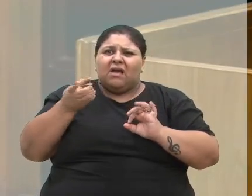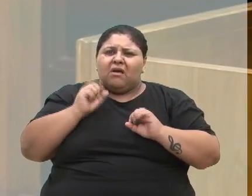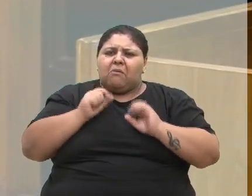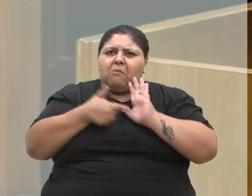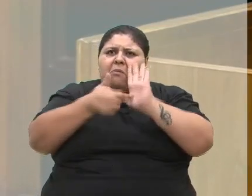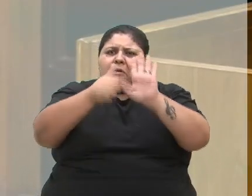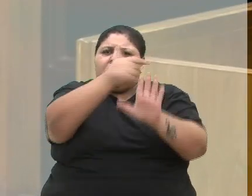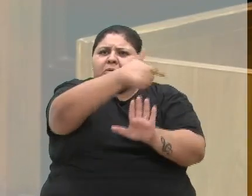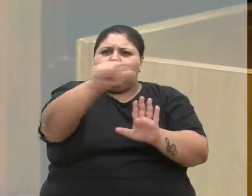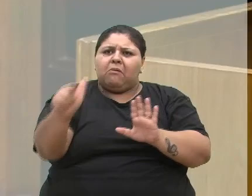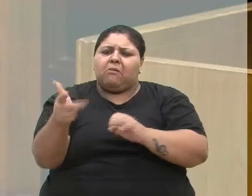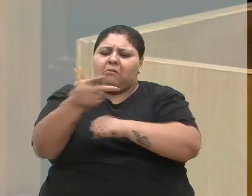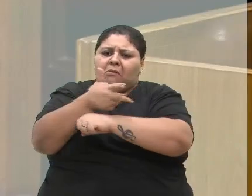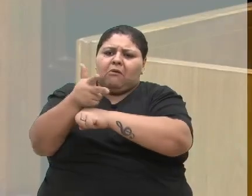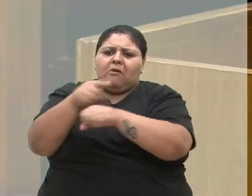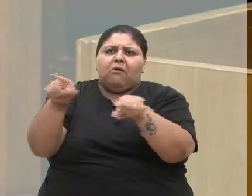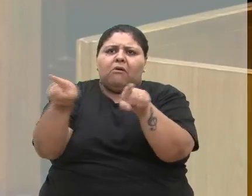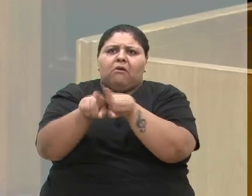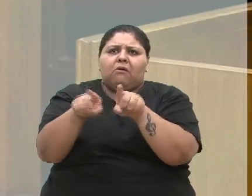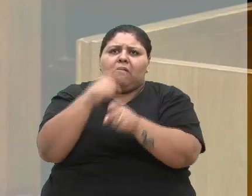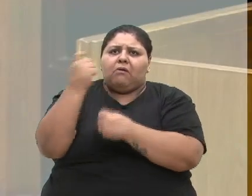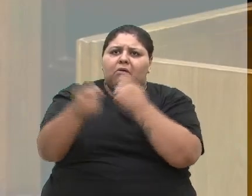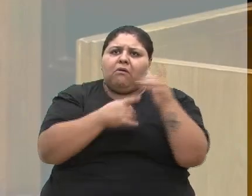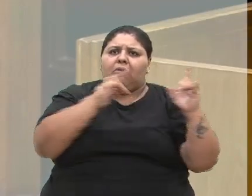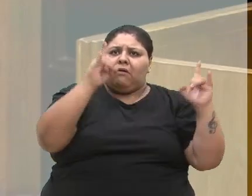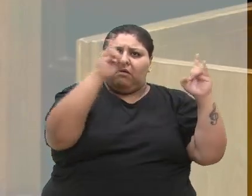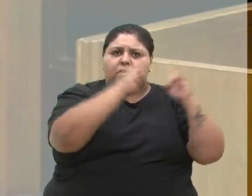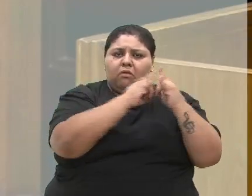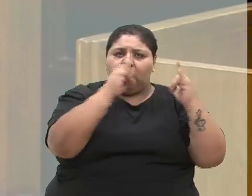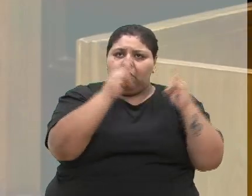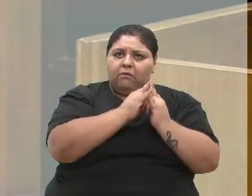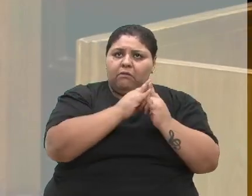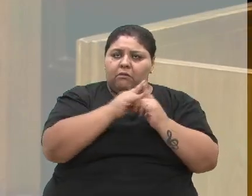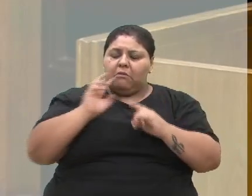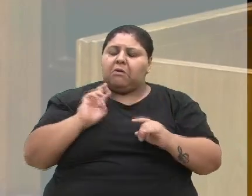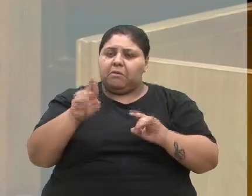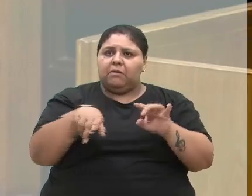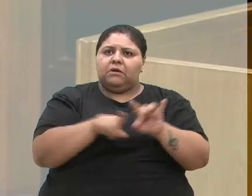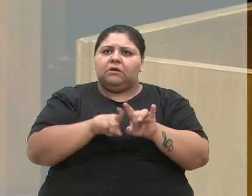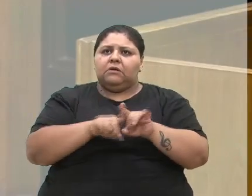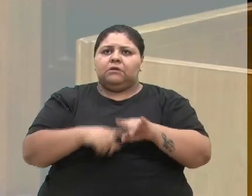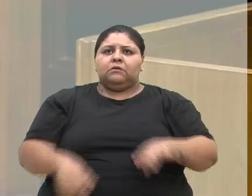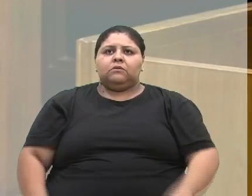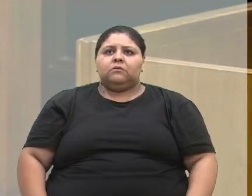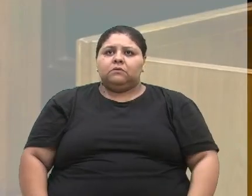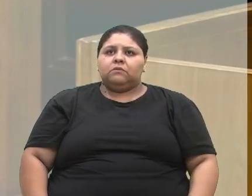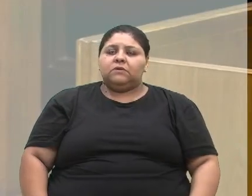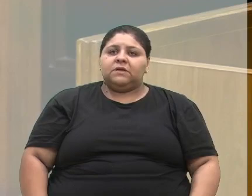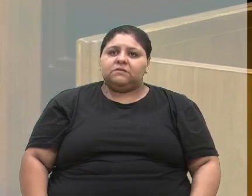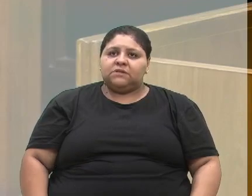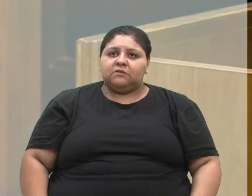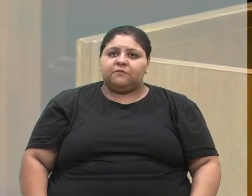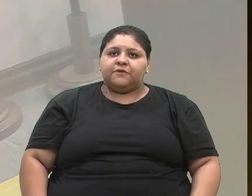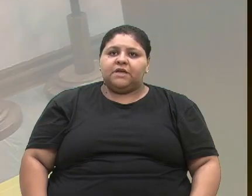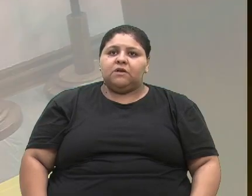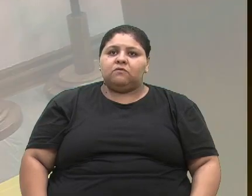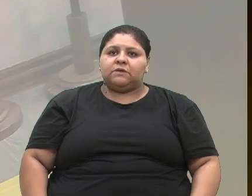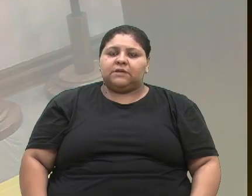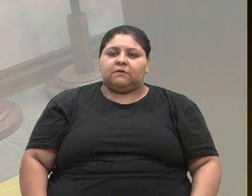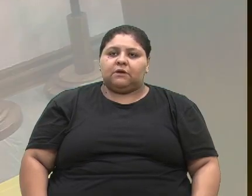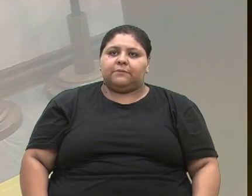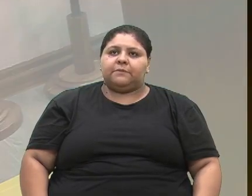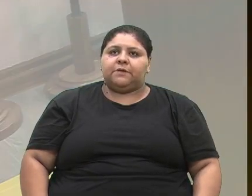vídeo, que nós também fomos a algumas entidades para mostrar o quanto isso representa. Vamos ver. O que isso